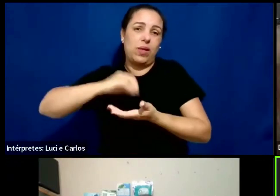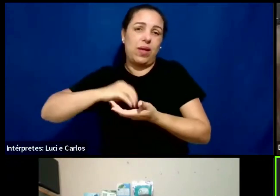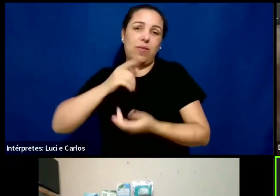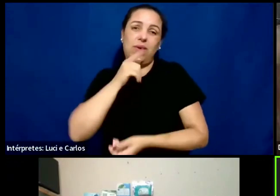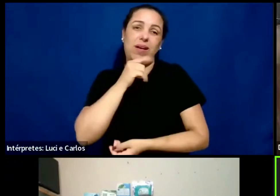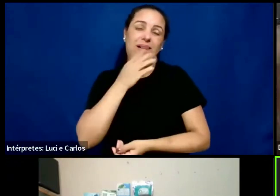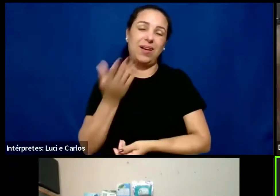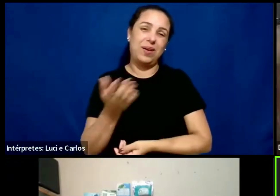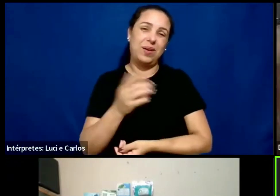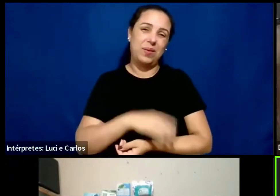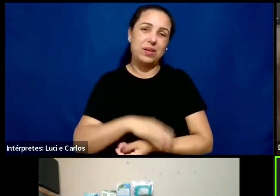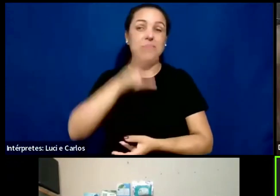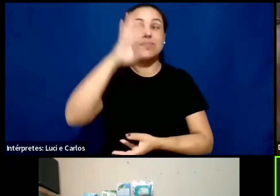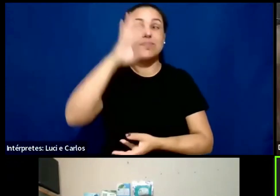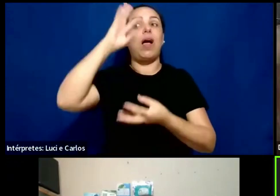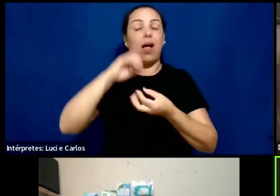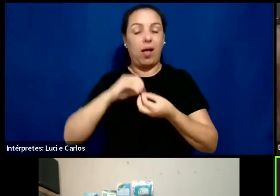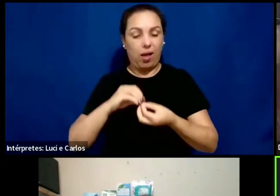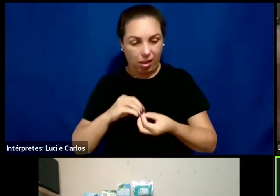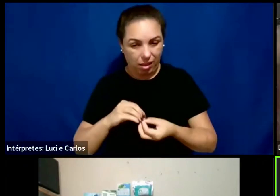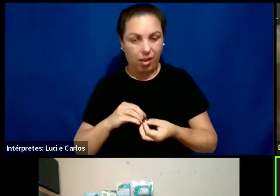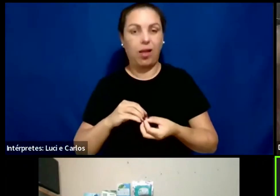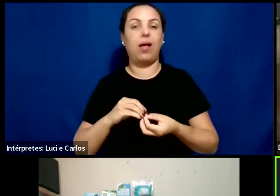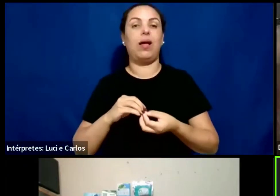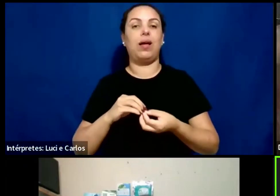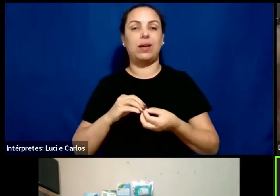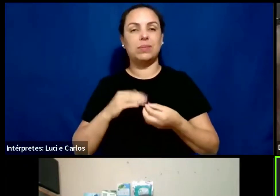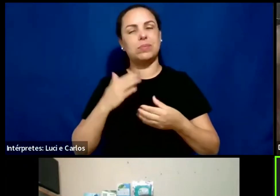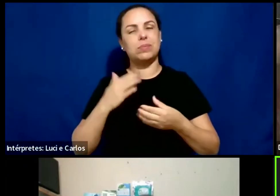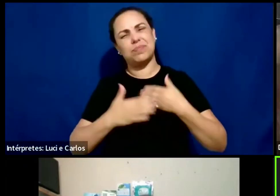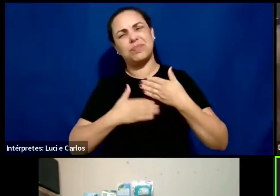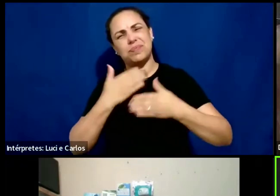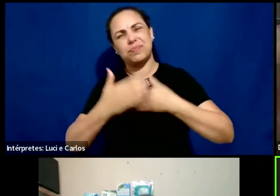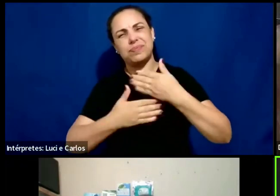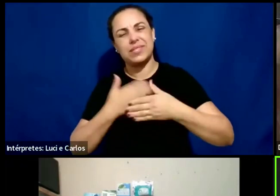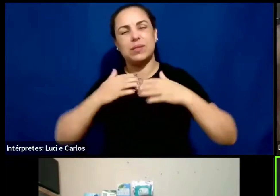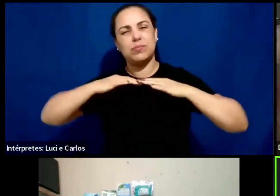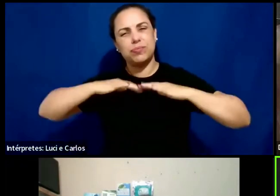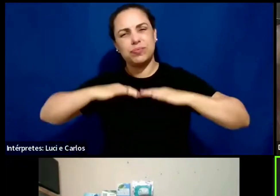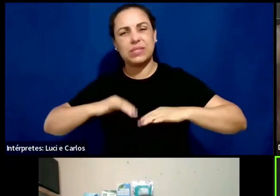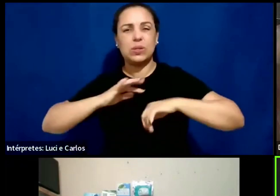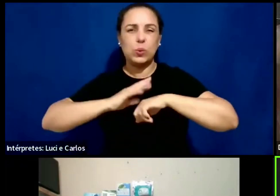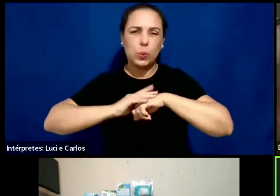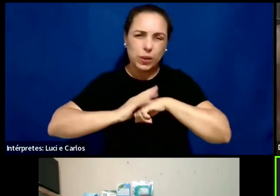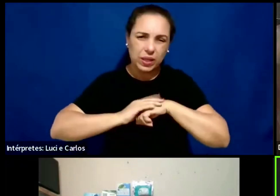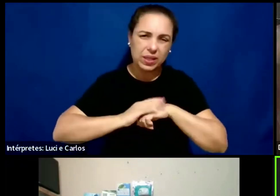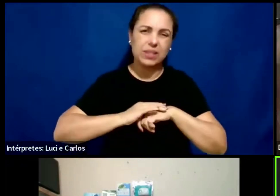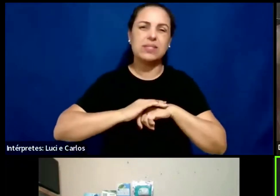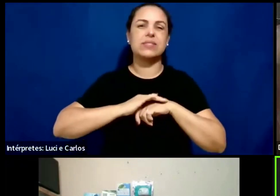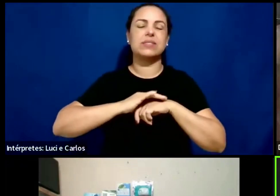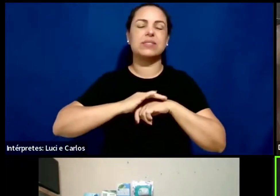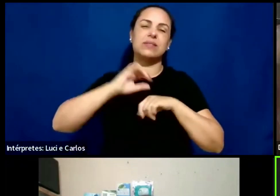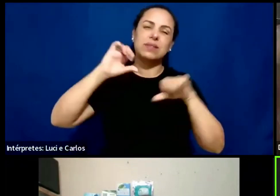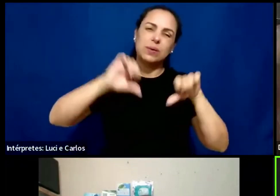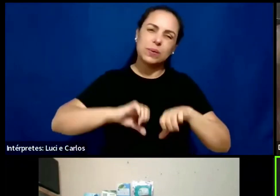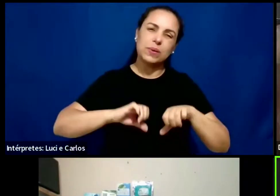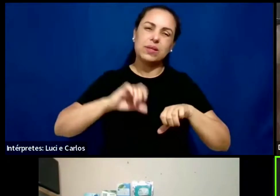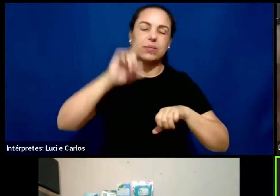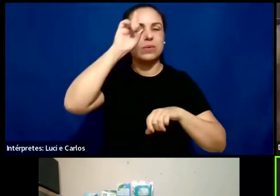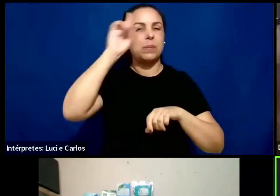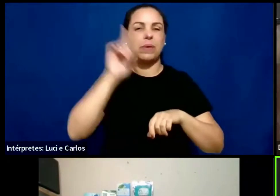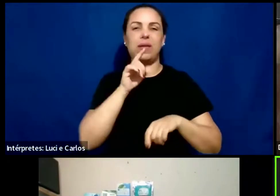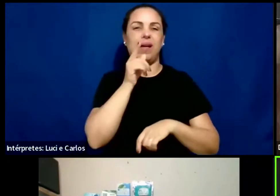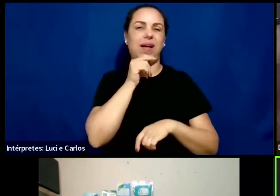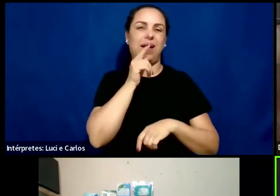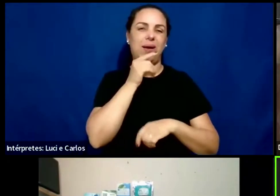isso. E aí eu precisei passar por todo esse processo para entender que a água de qualidade é que transformou a minha